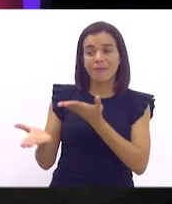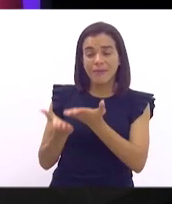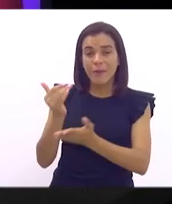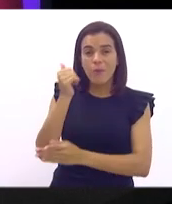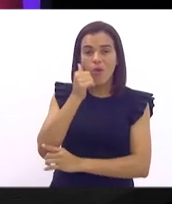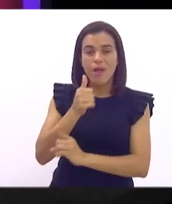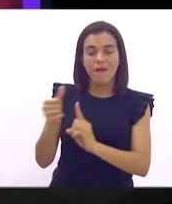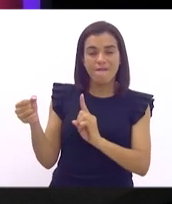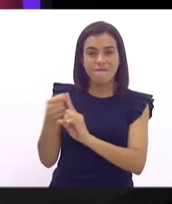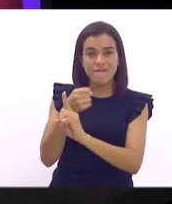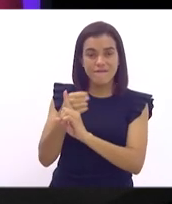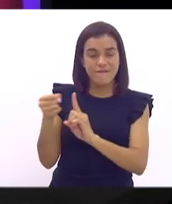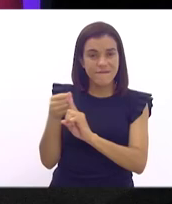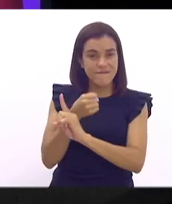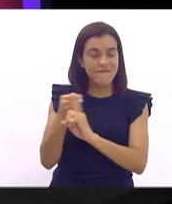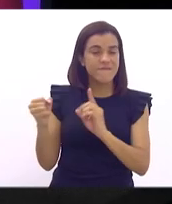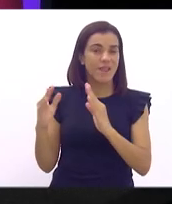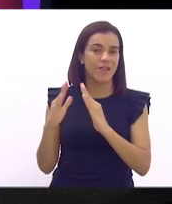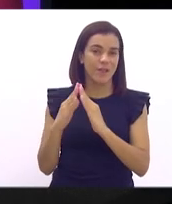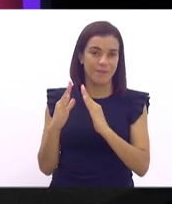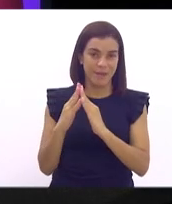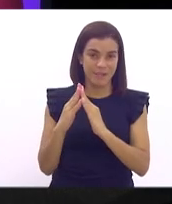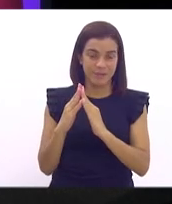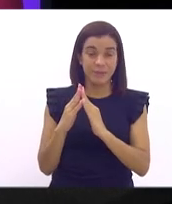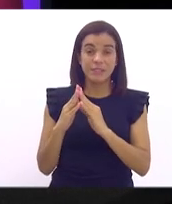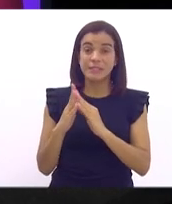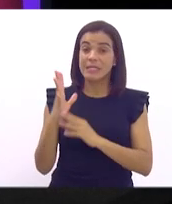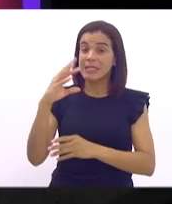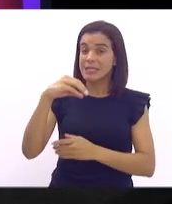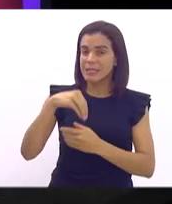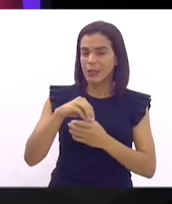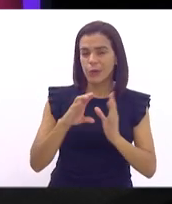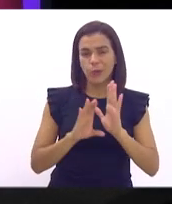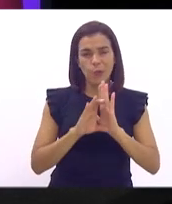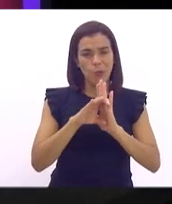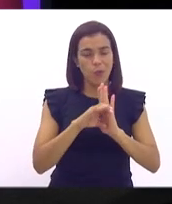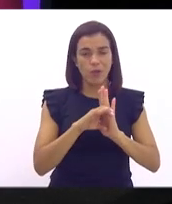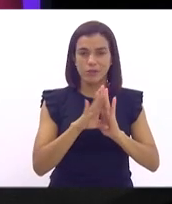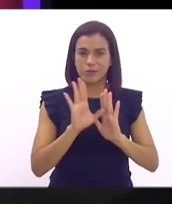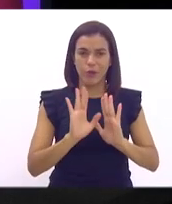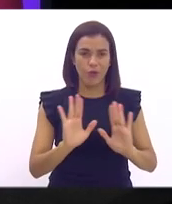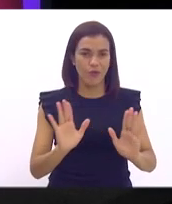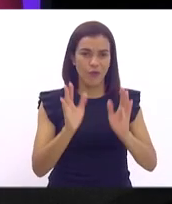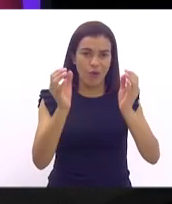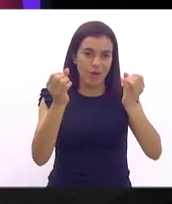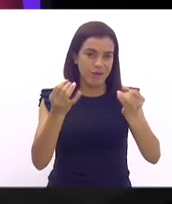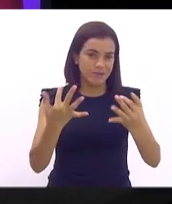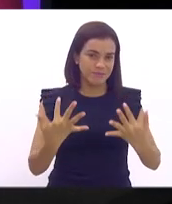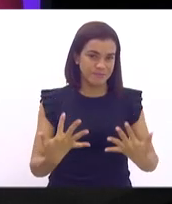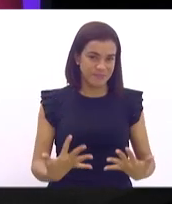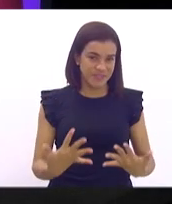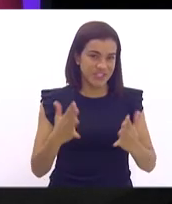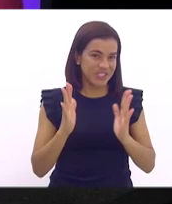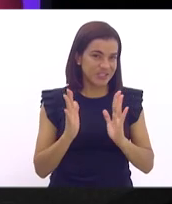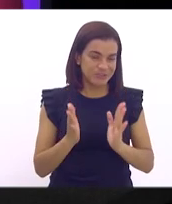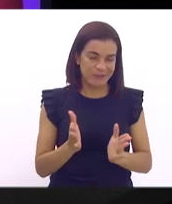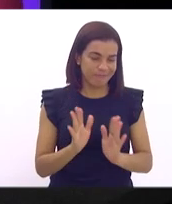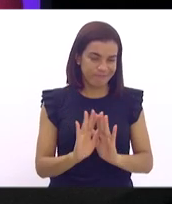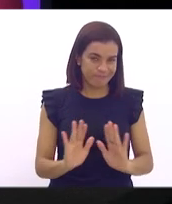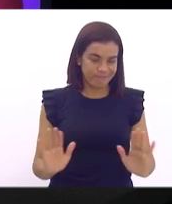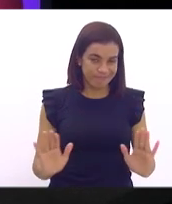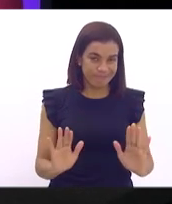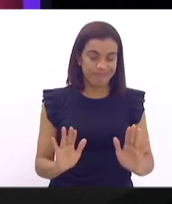Né? E dentro do conceito, que eu não vou me ater aqui, até porque isso já deve ter sido debatido em outros